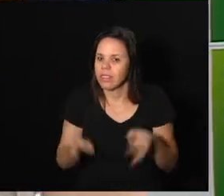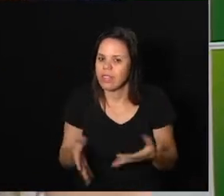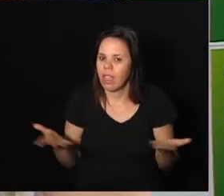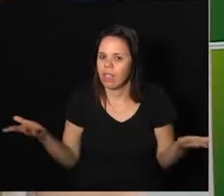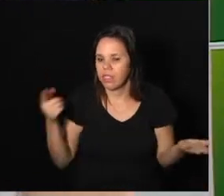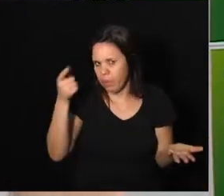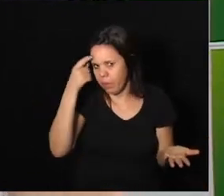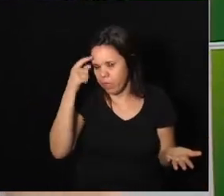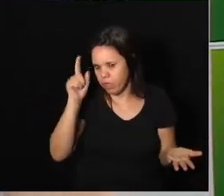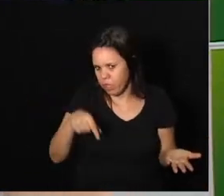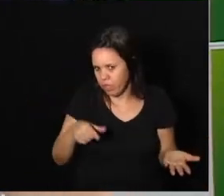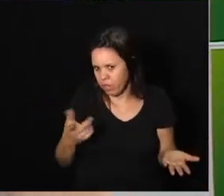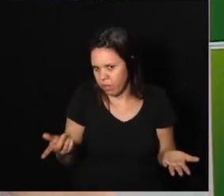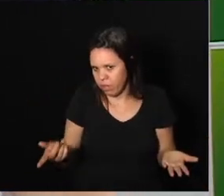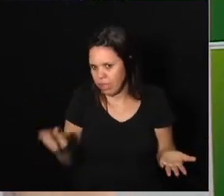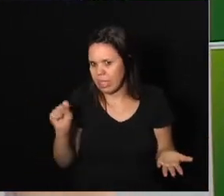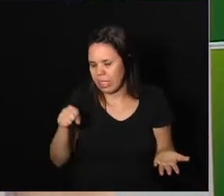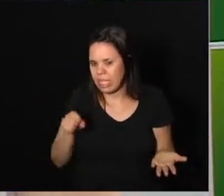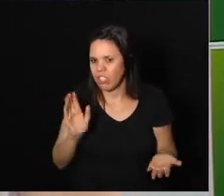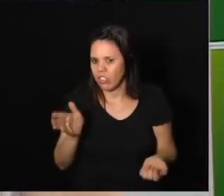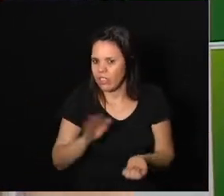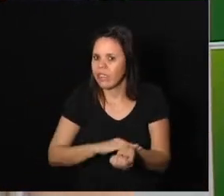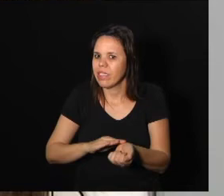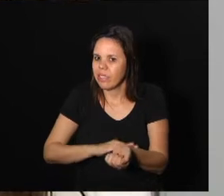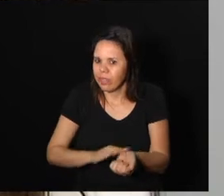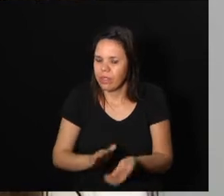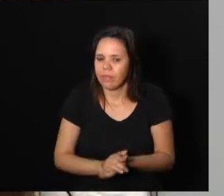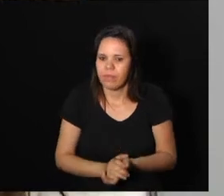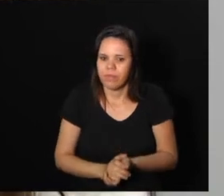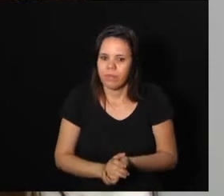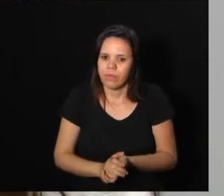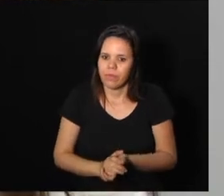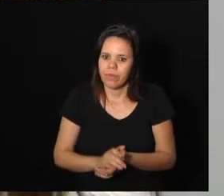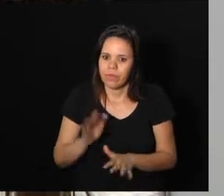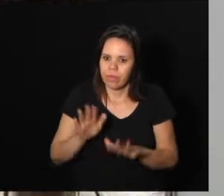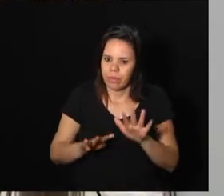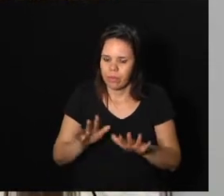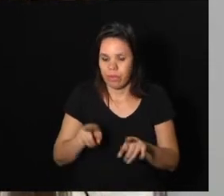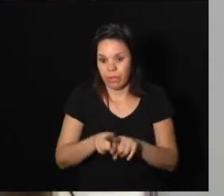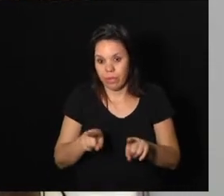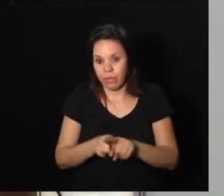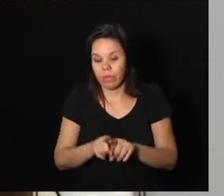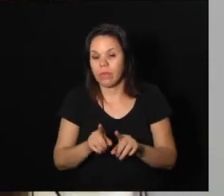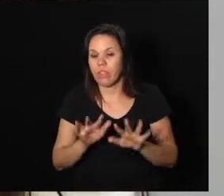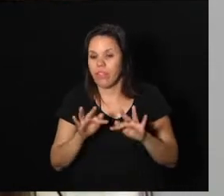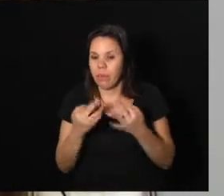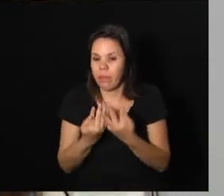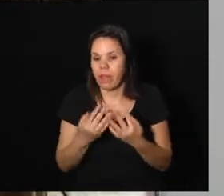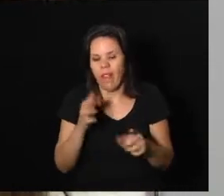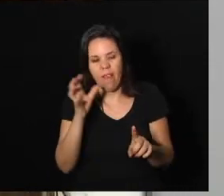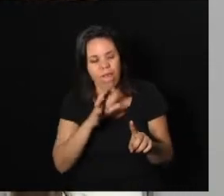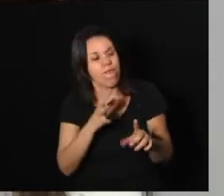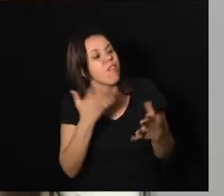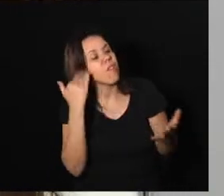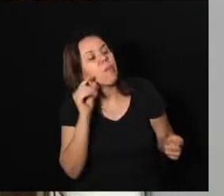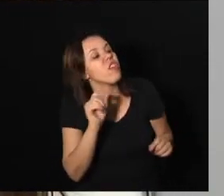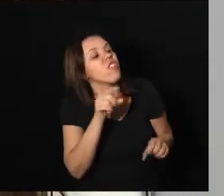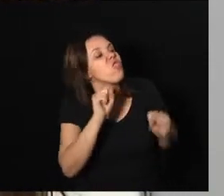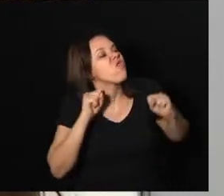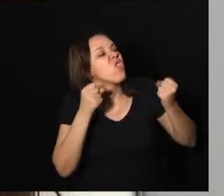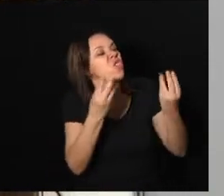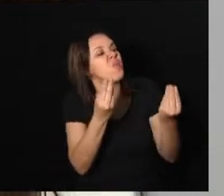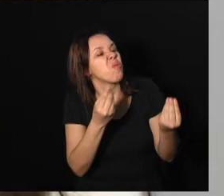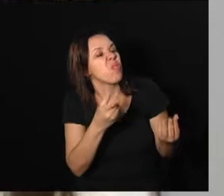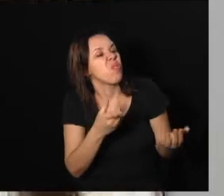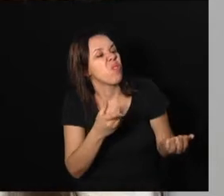pensou nisso? Pensei. Já fiquei muito nervosa por conta disso. Vem a sobrecarga dos pais de querer saber se se esforçou tanto